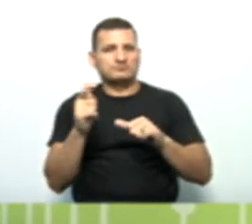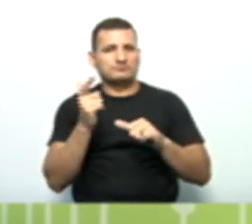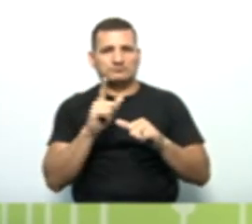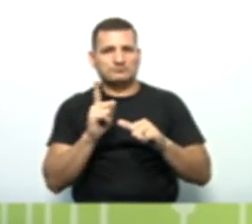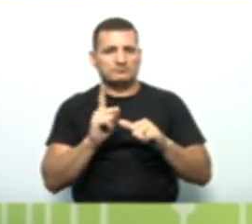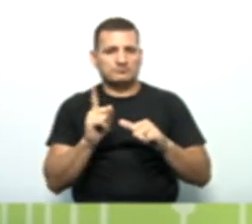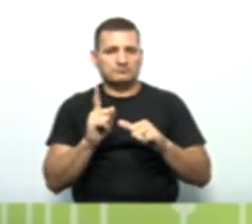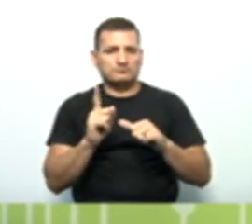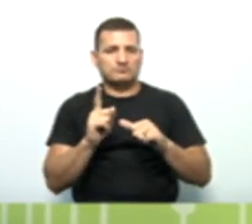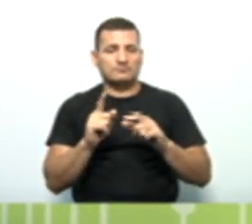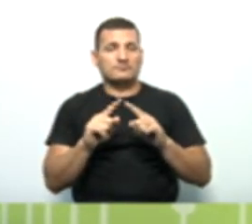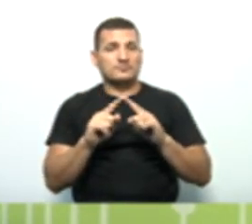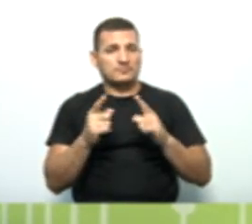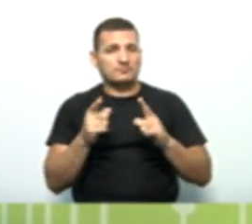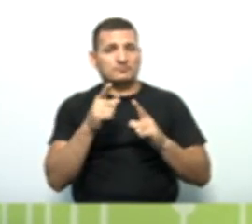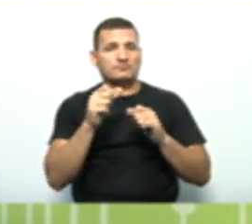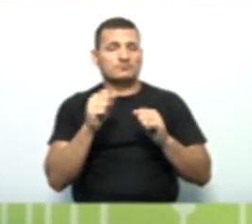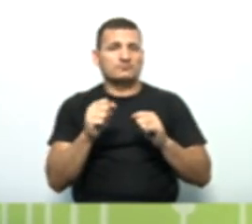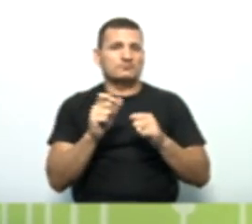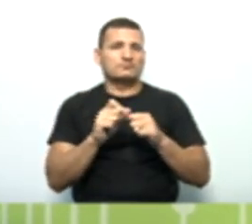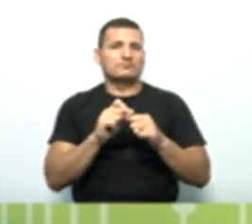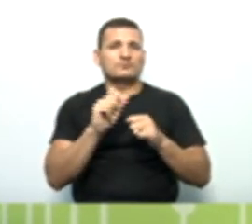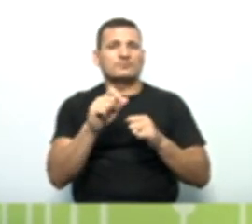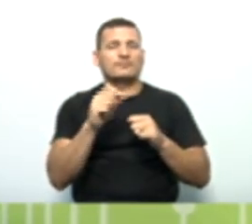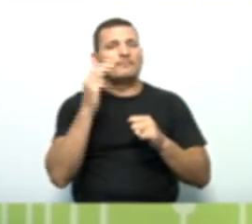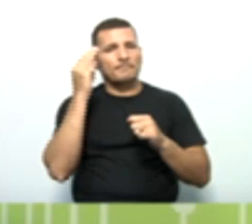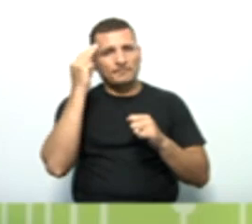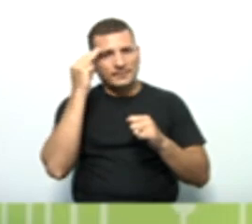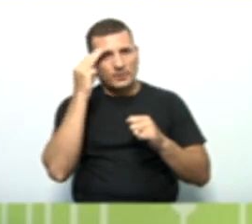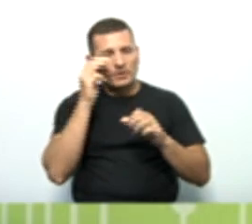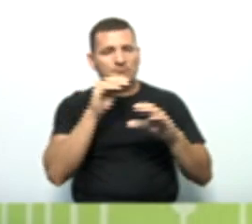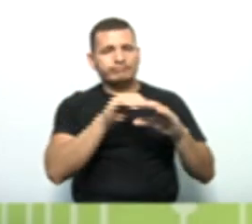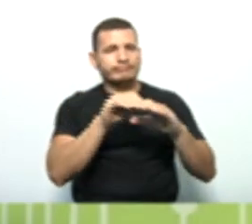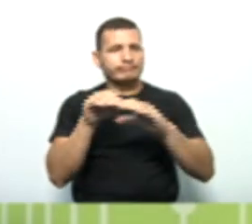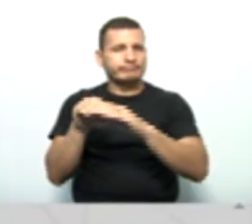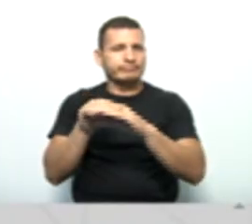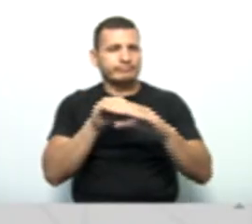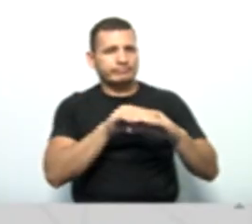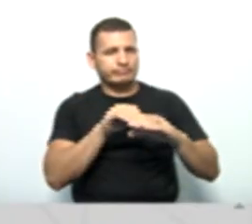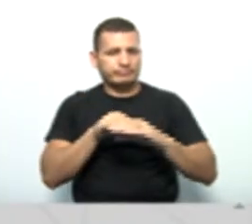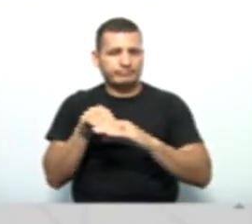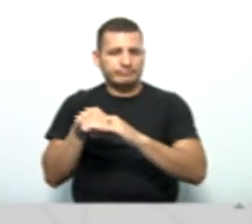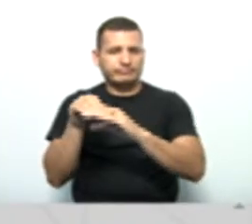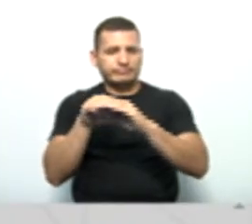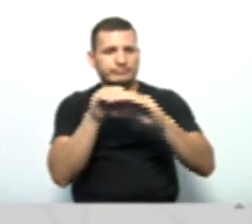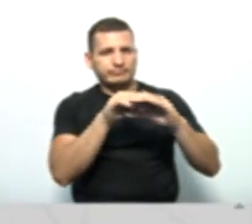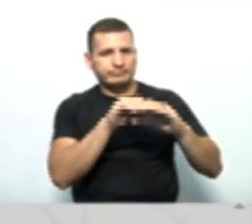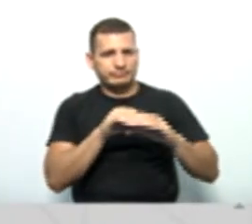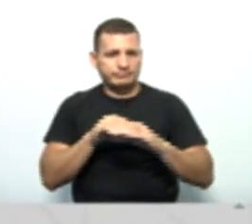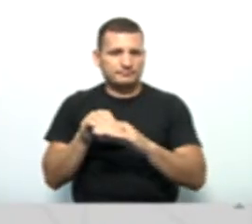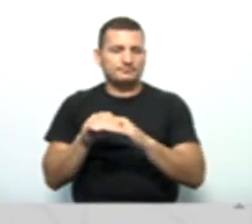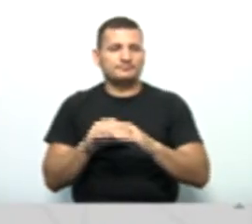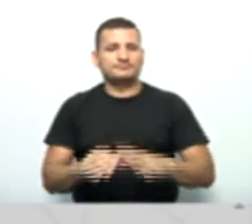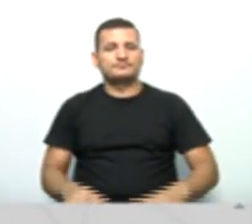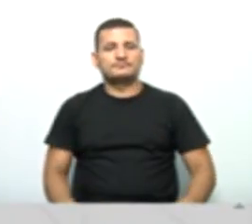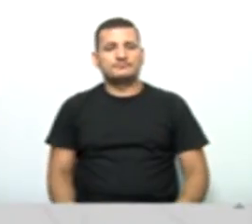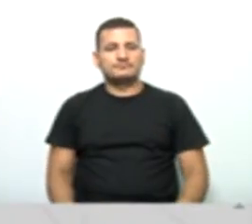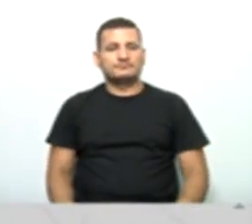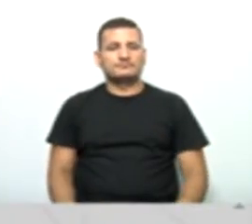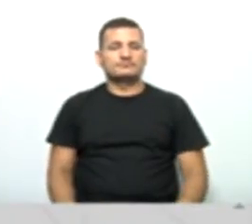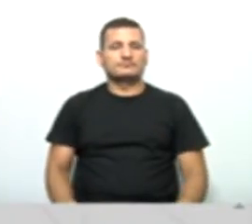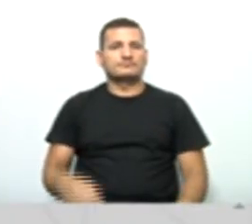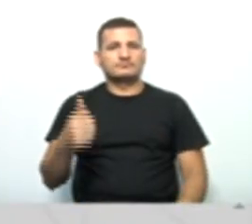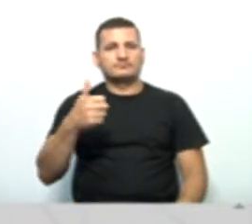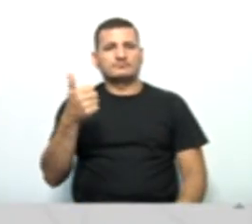Ok? Mas você pode fazer o jogo de memória. Continuando aqui, ó, na questão 1, com base no fundamento da estrutura de